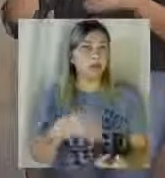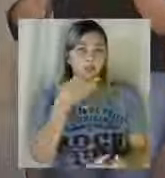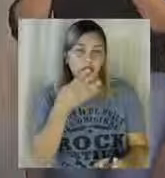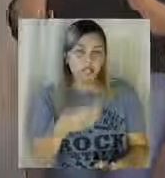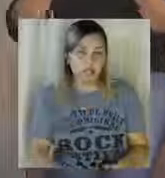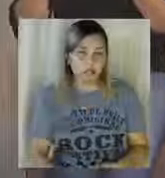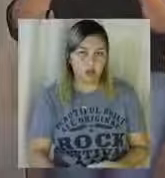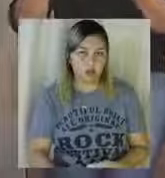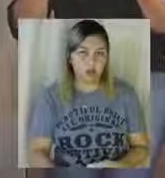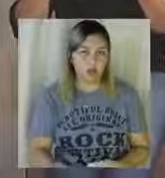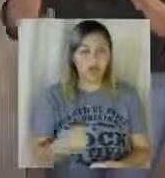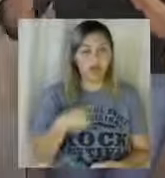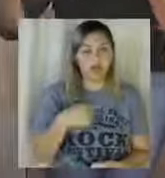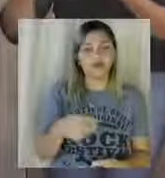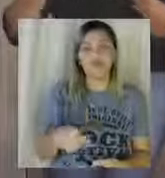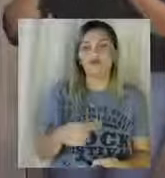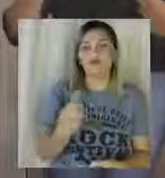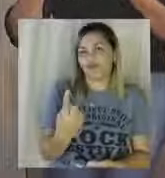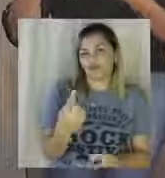surda. Brincava.